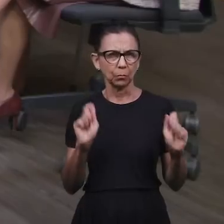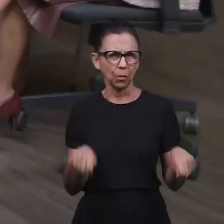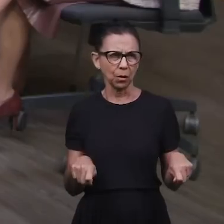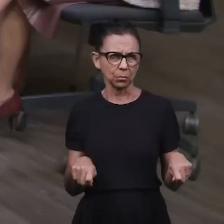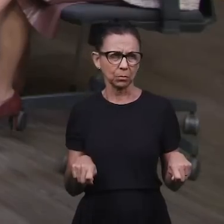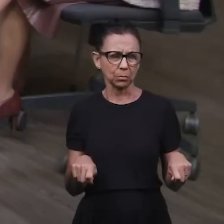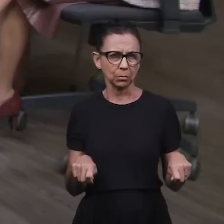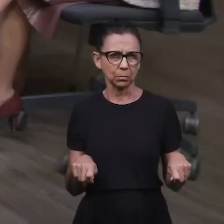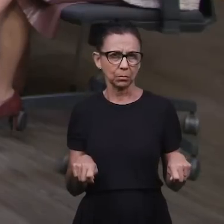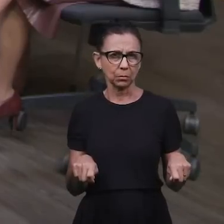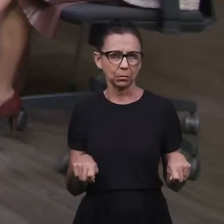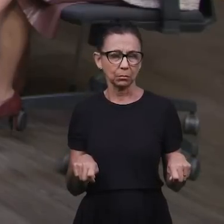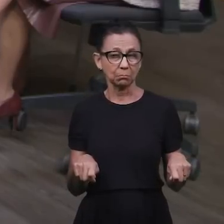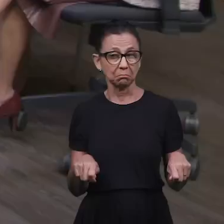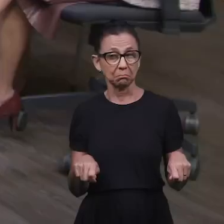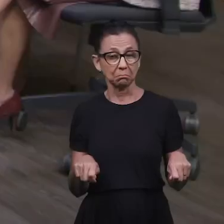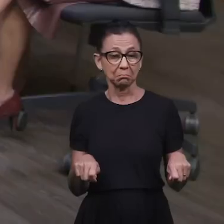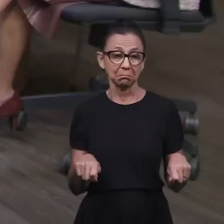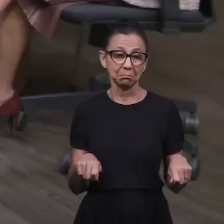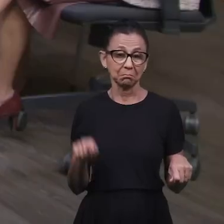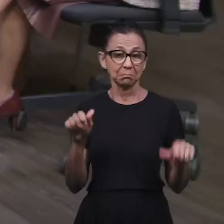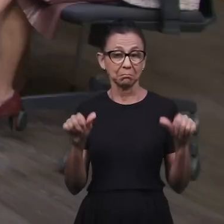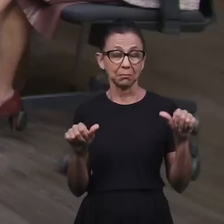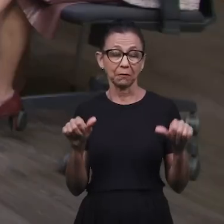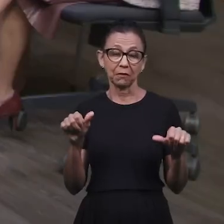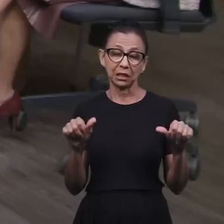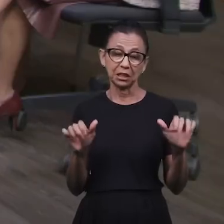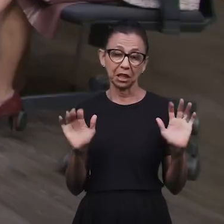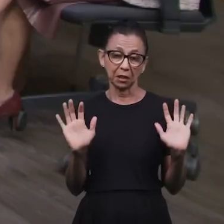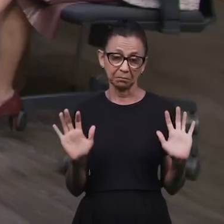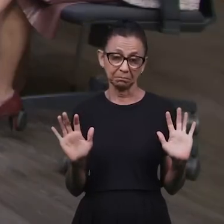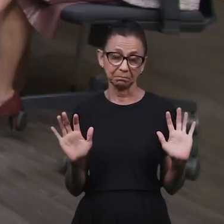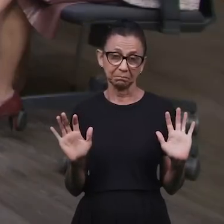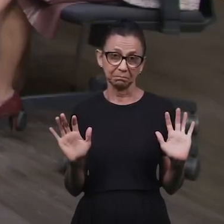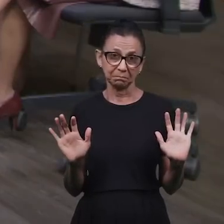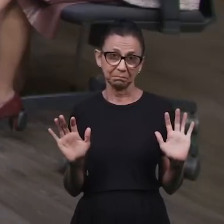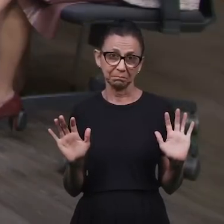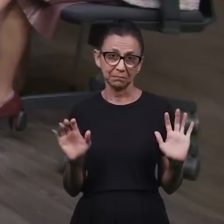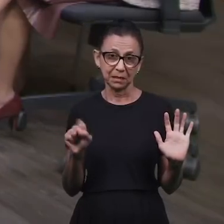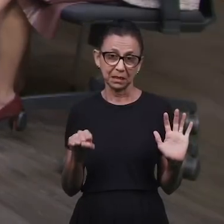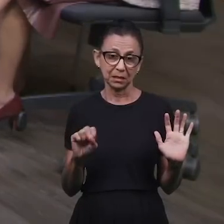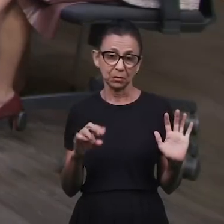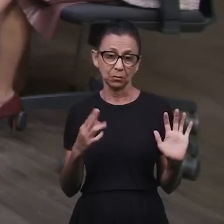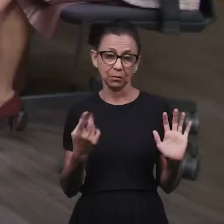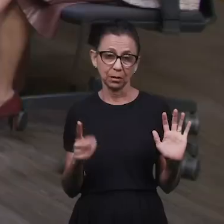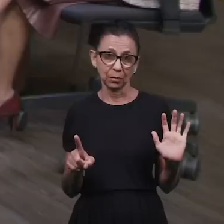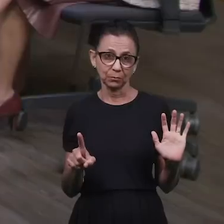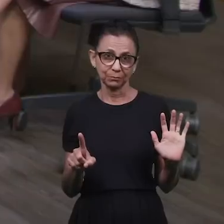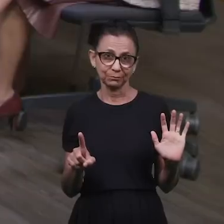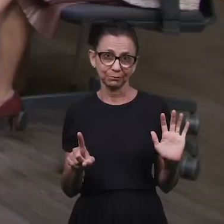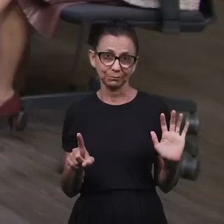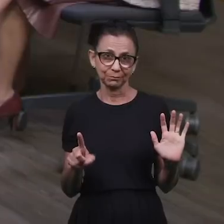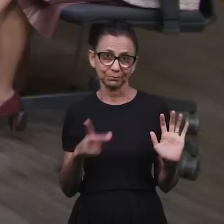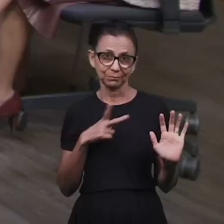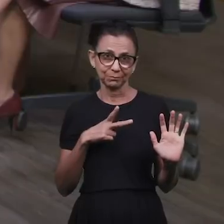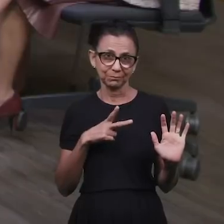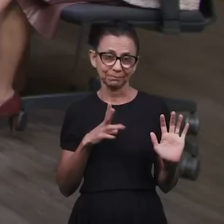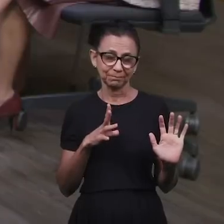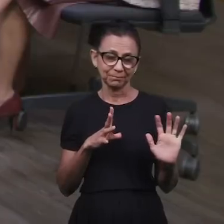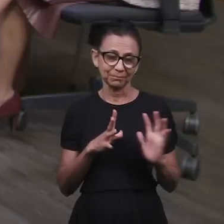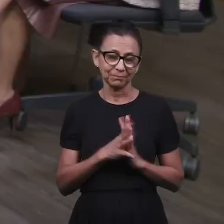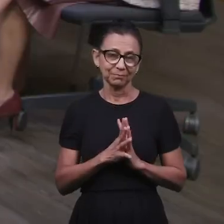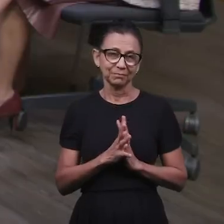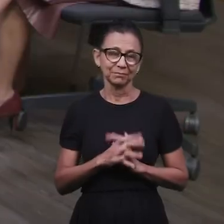Muito bem. Juliana, está feliz? Estou muito feliz. Muito bom. Poderia só completar,